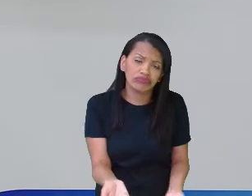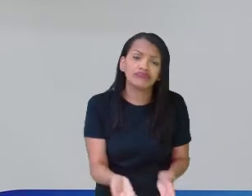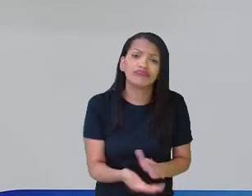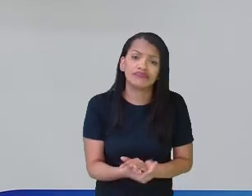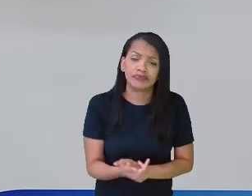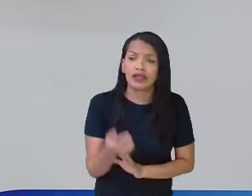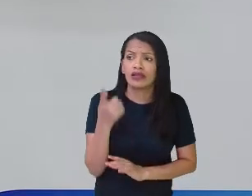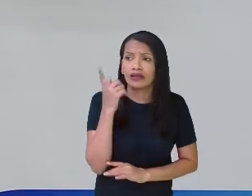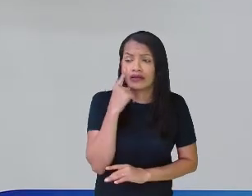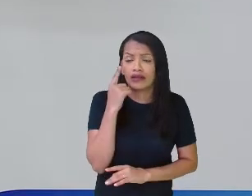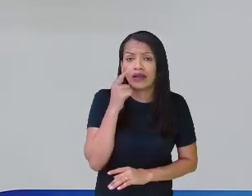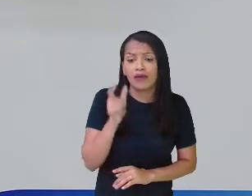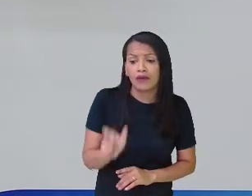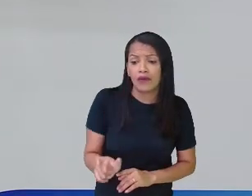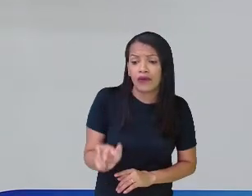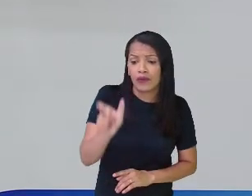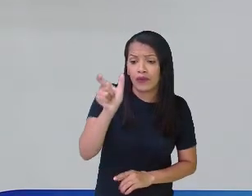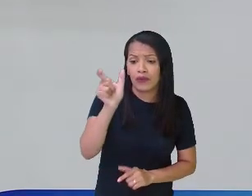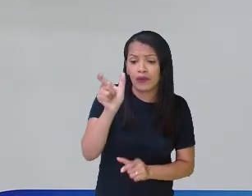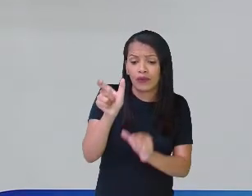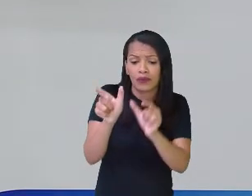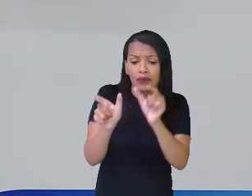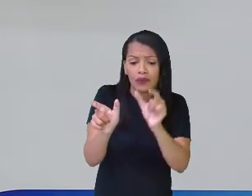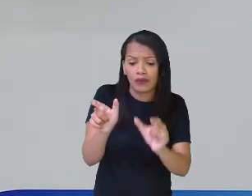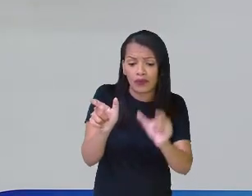gente já consegue identificar. Qual foi?